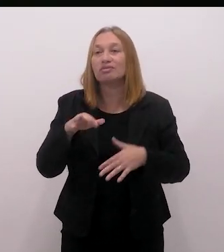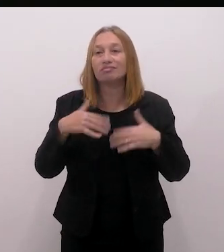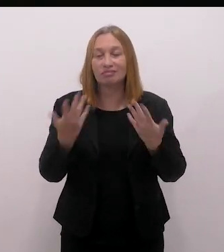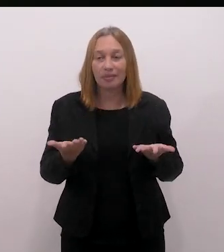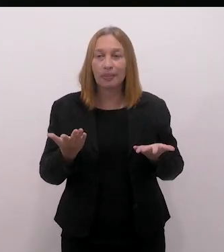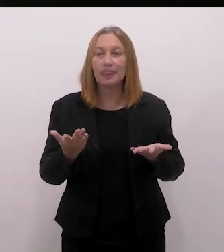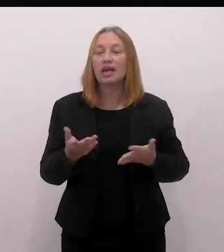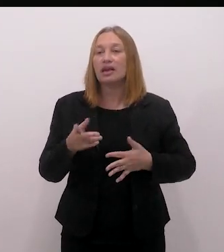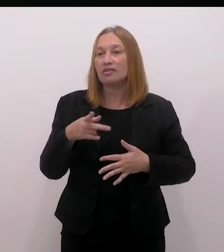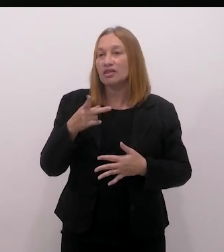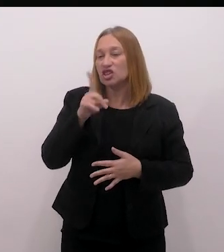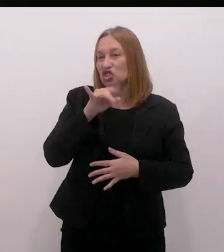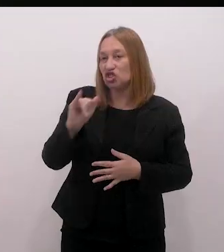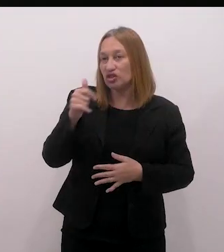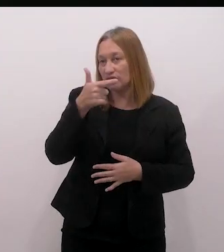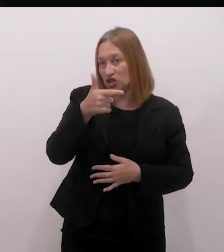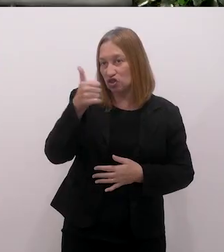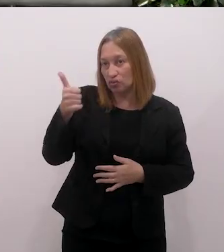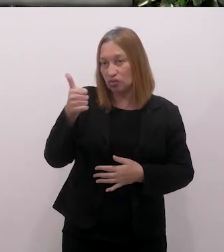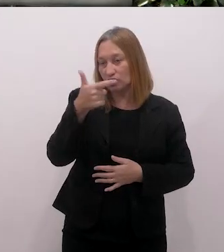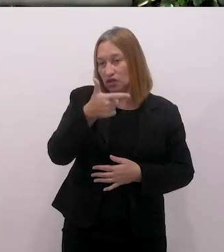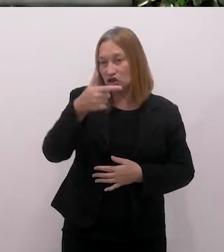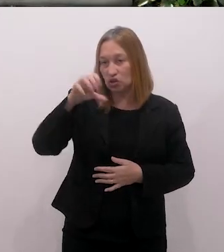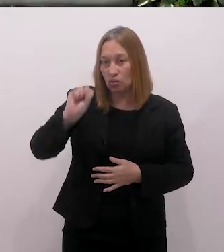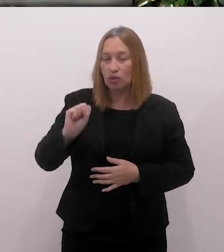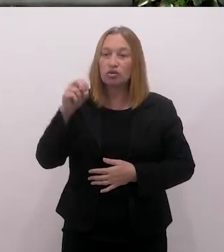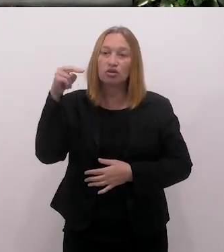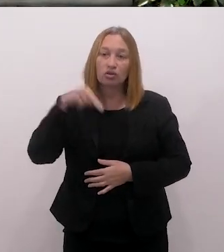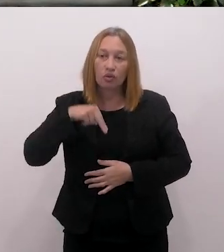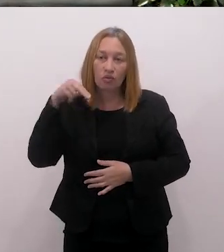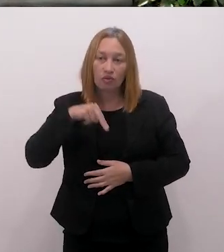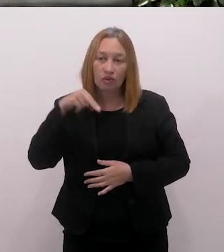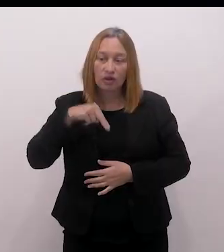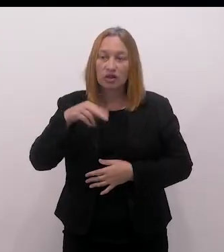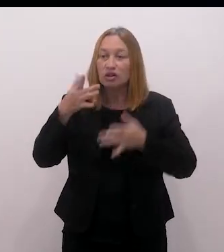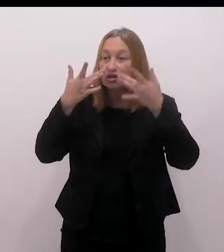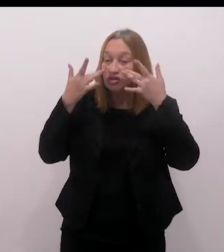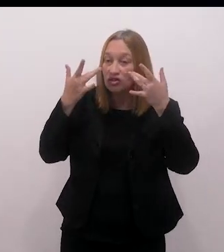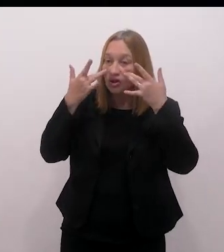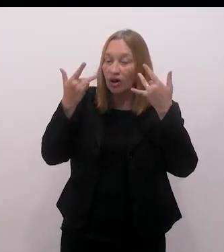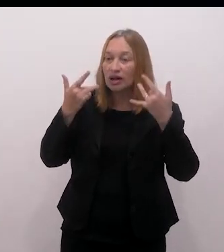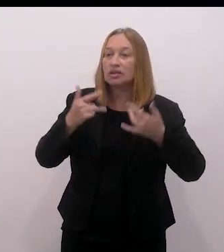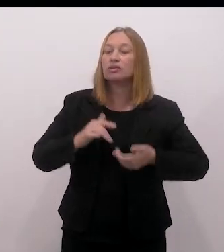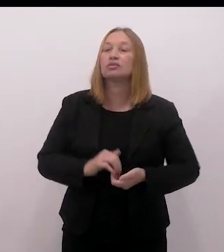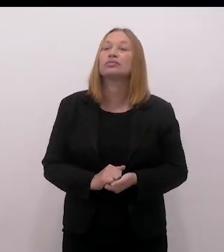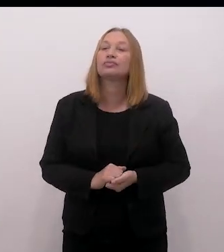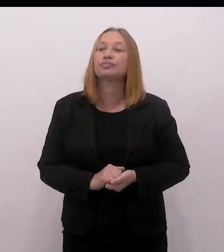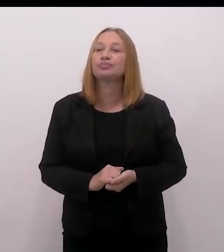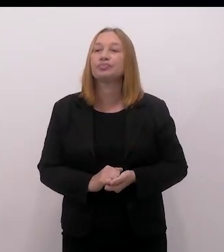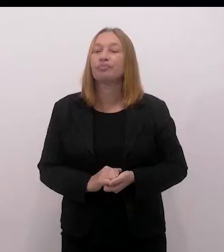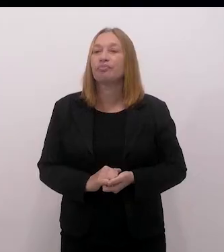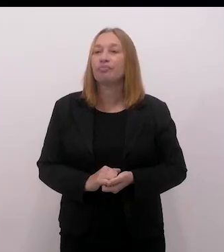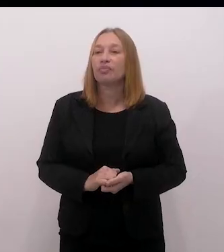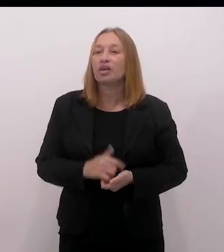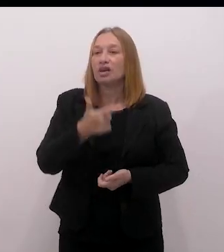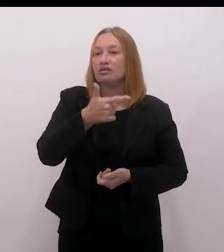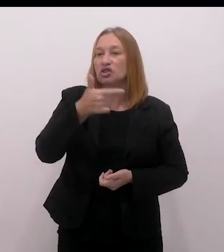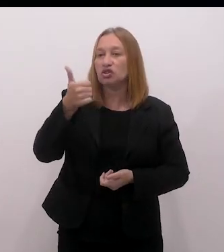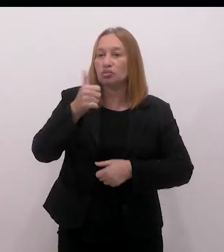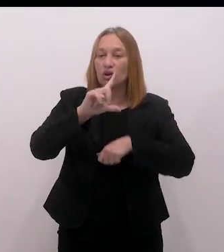quando acontece, conta tudo. Tá bem, então a gente vai fazer dia 21 e 28 de novembro, lá no